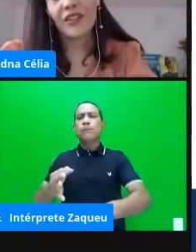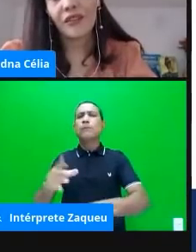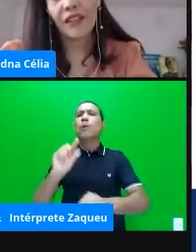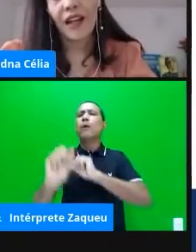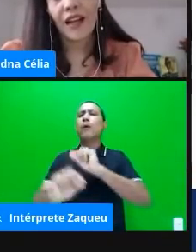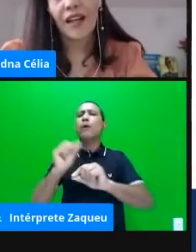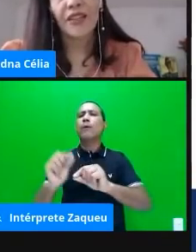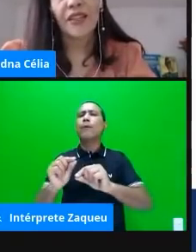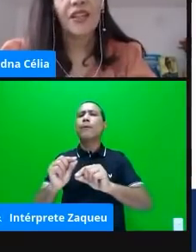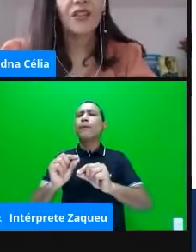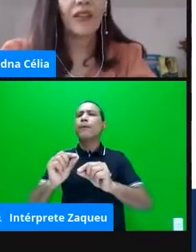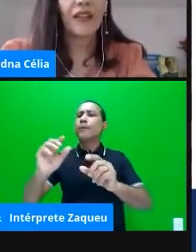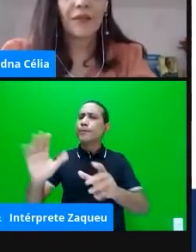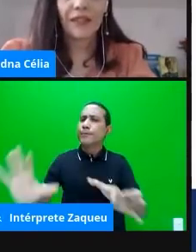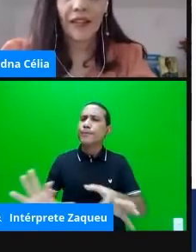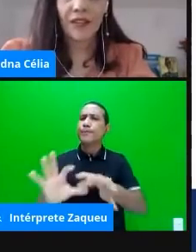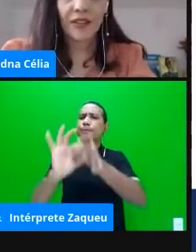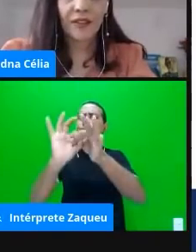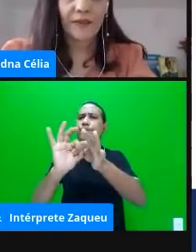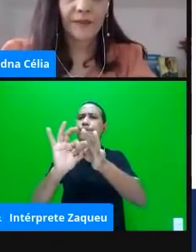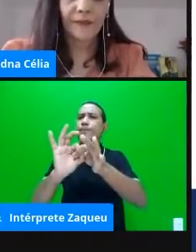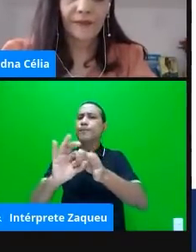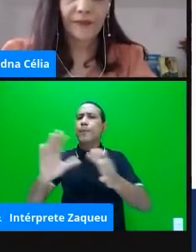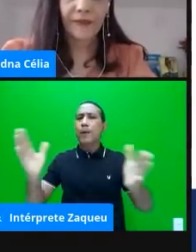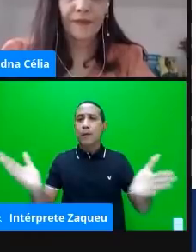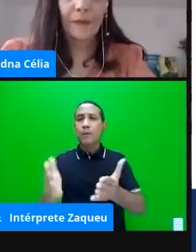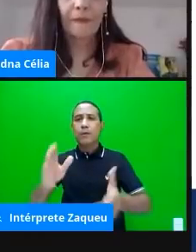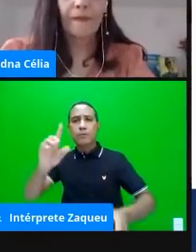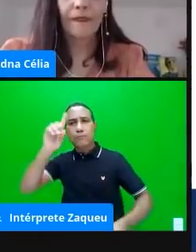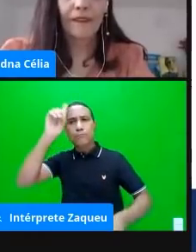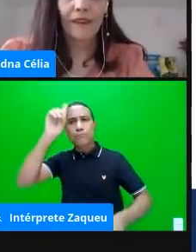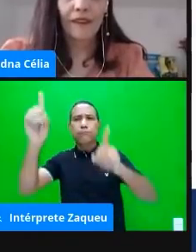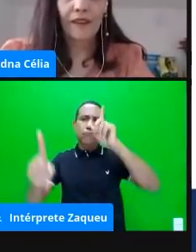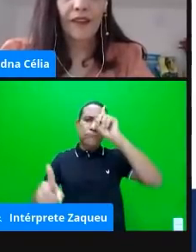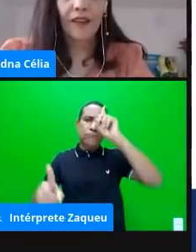de criatividade e de flexibilidade.